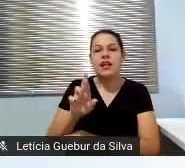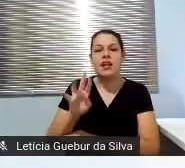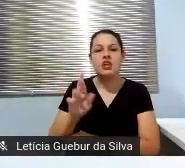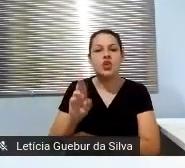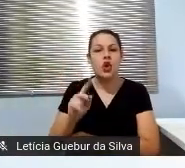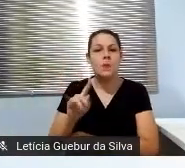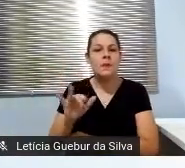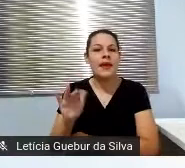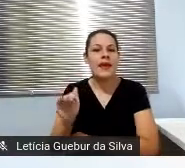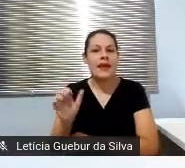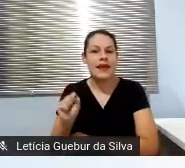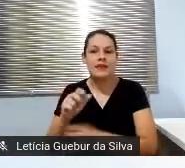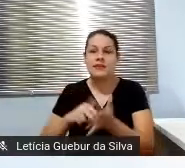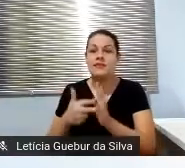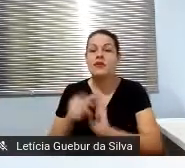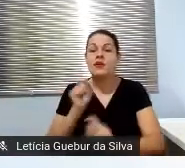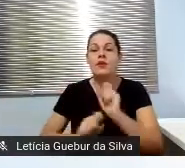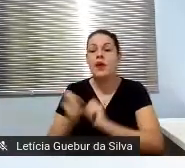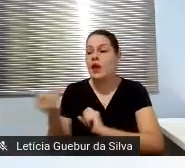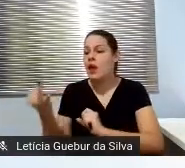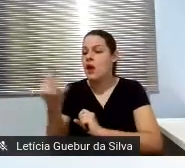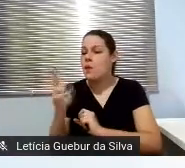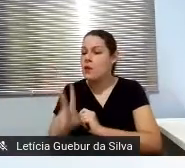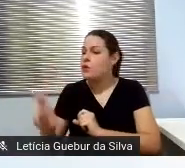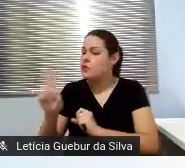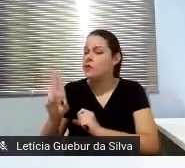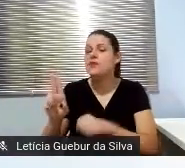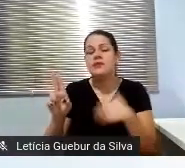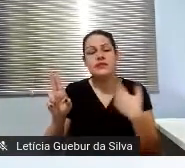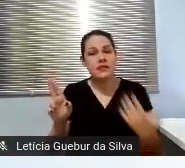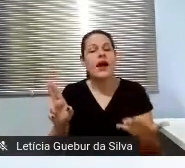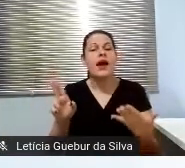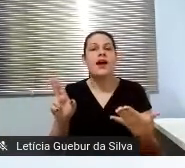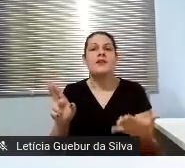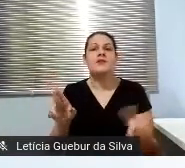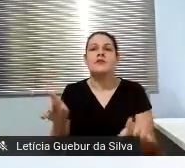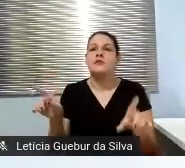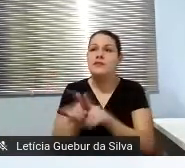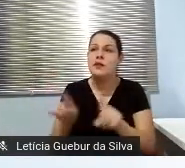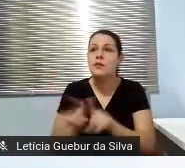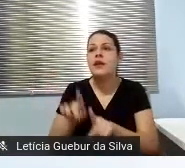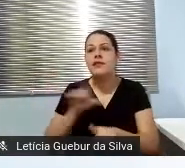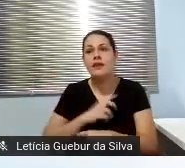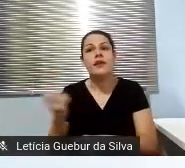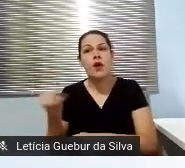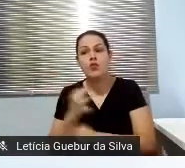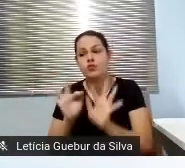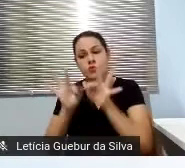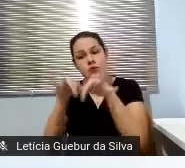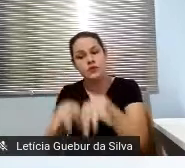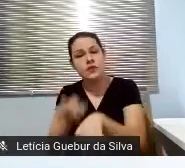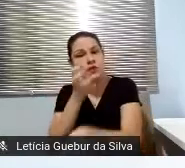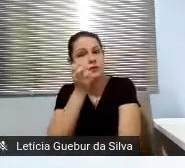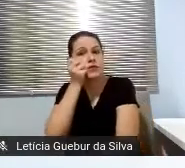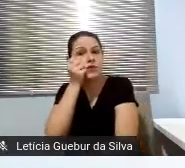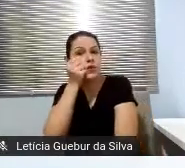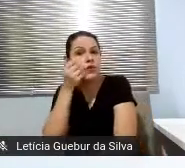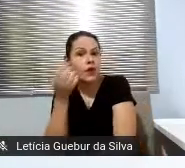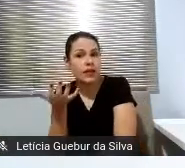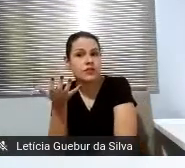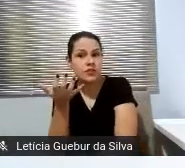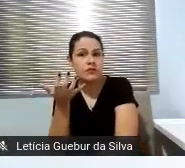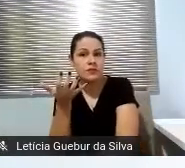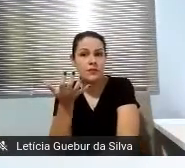filantrópicas, muitas dessas universidades, elas também e escolas, elas também têm fins lucrativos. Elas não declaram